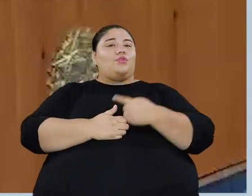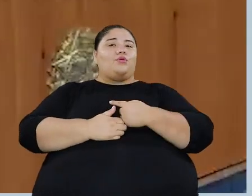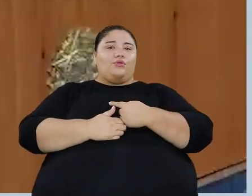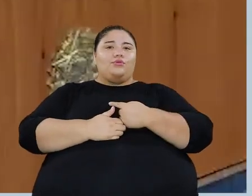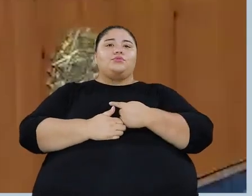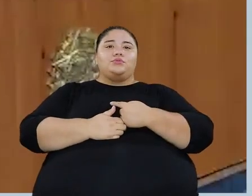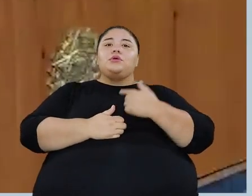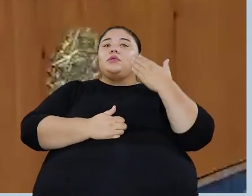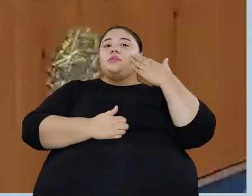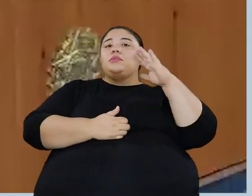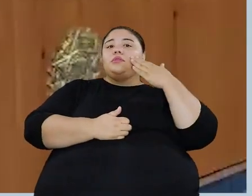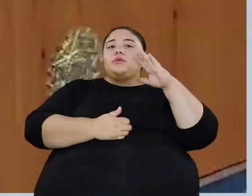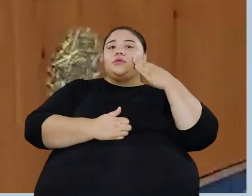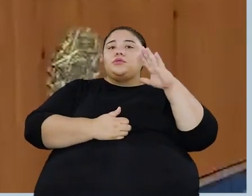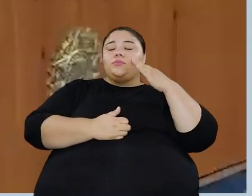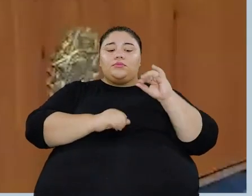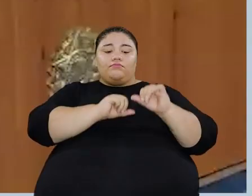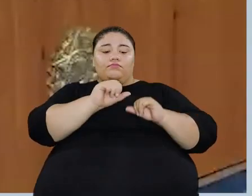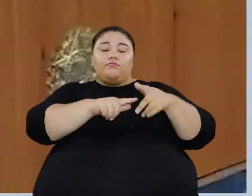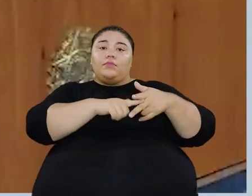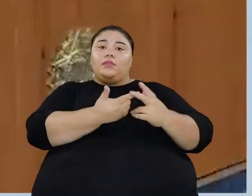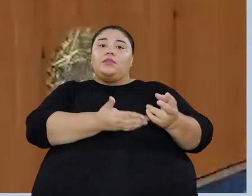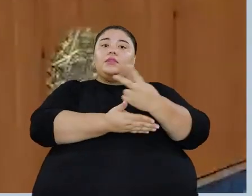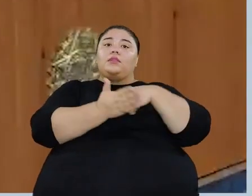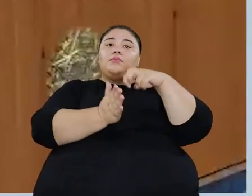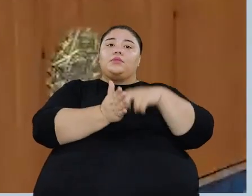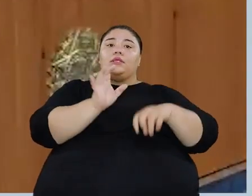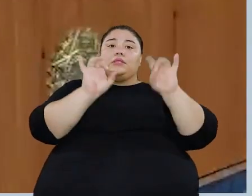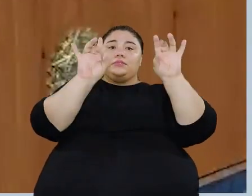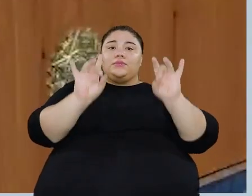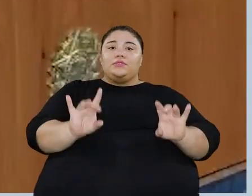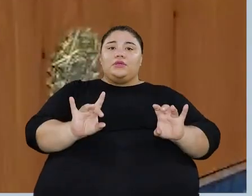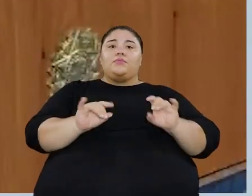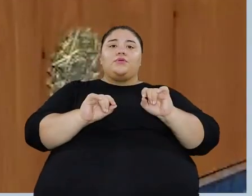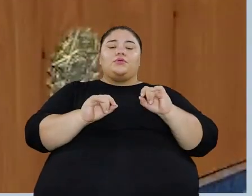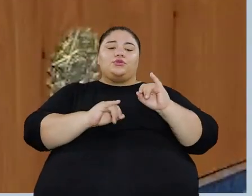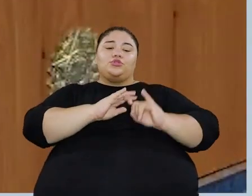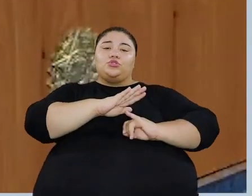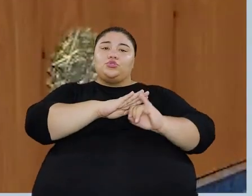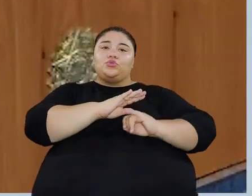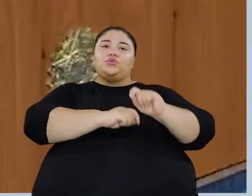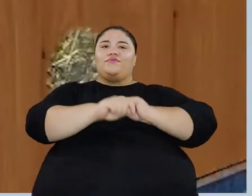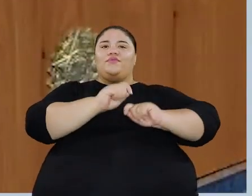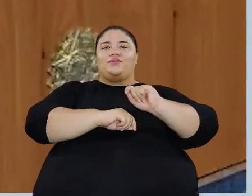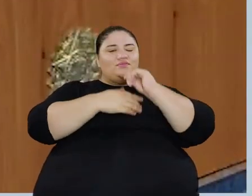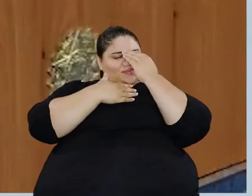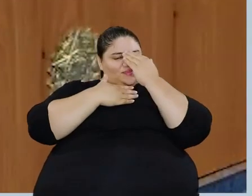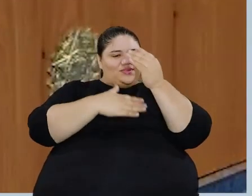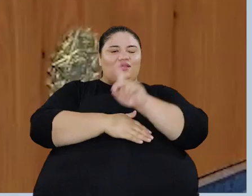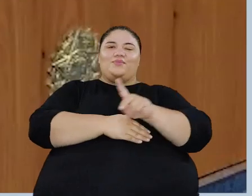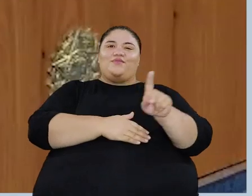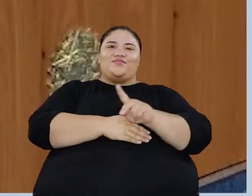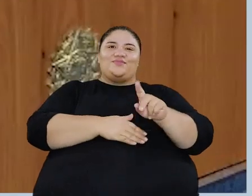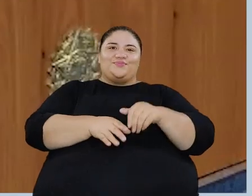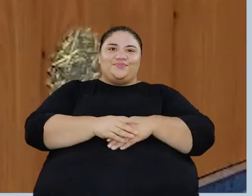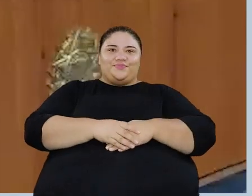para a compreensão da reforma tributária, especialmente na questão das instituições financeiras. Muito